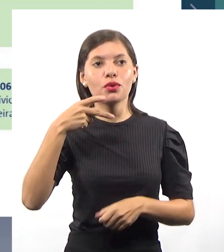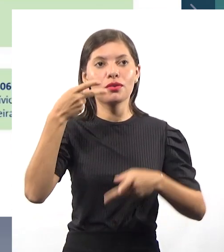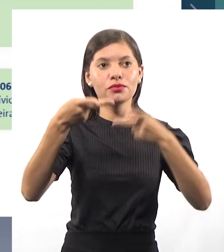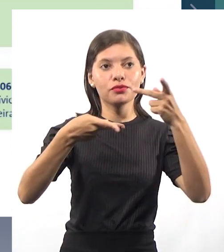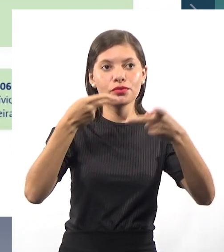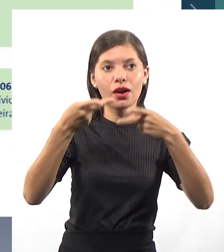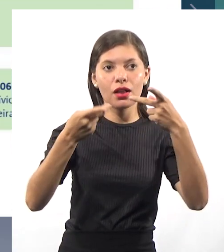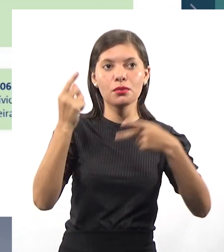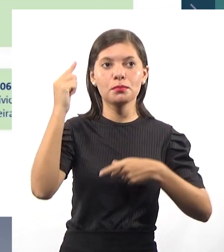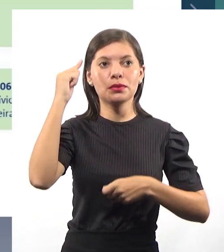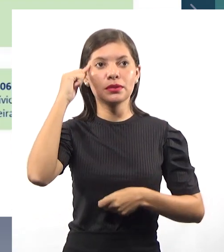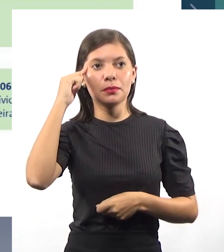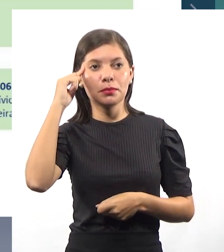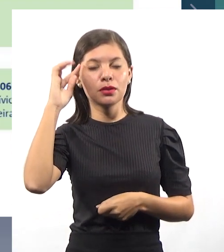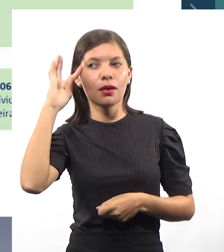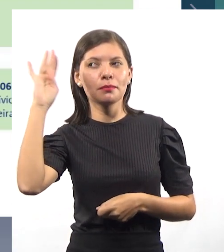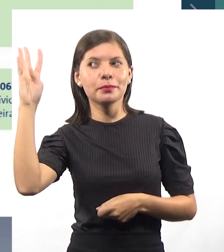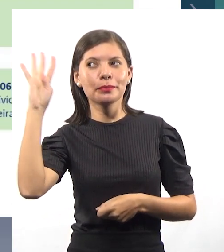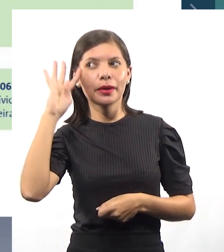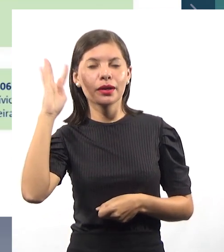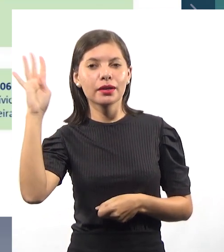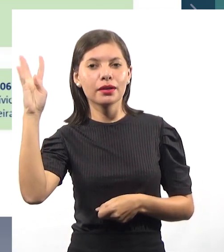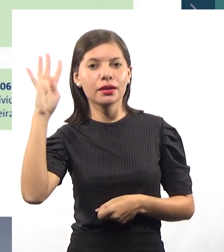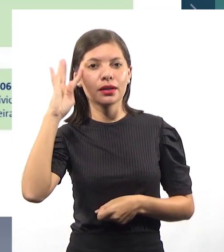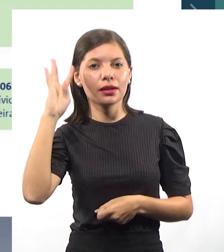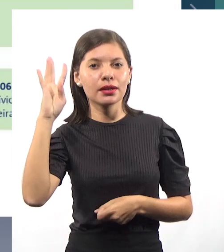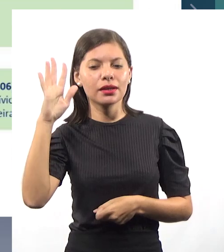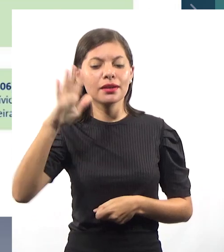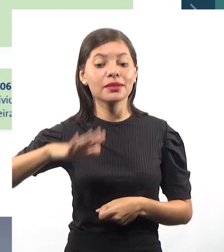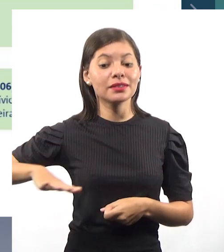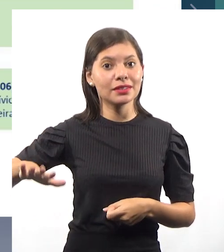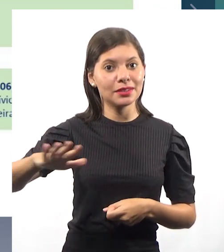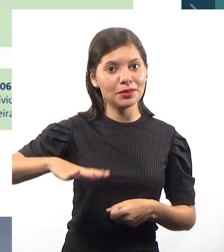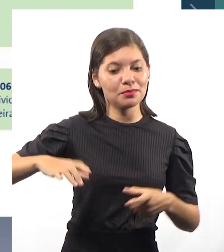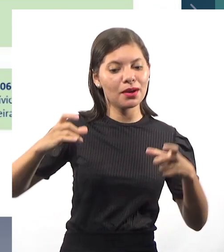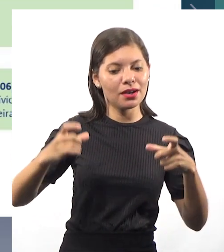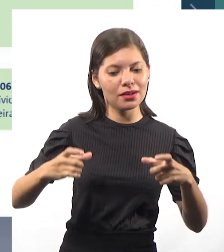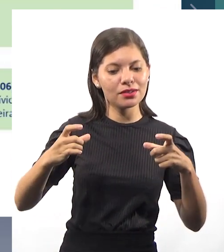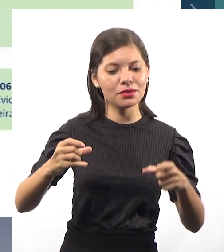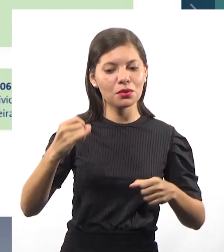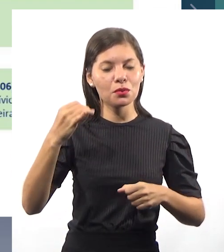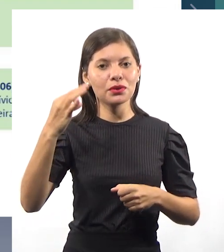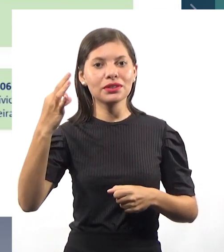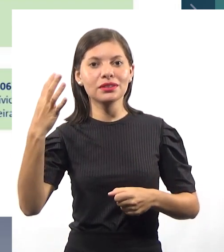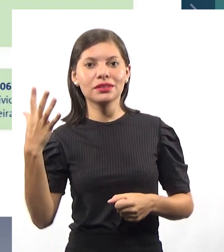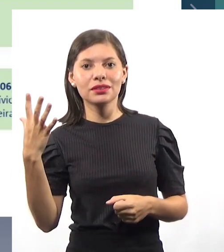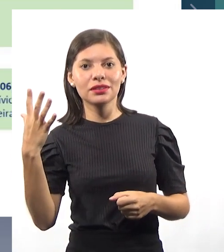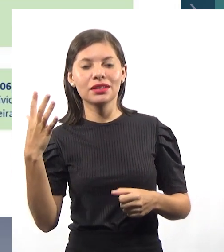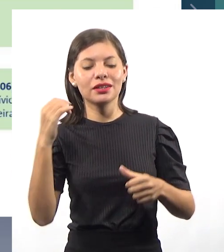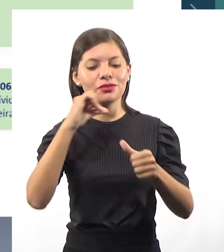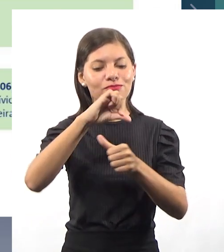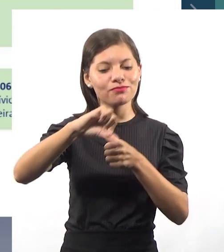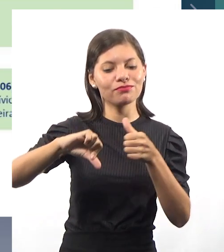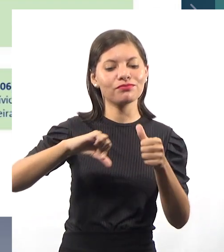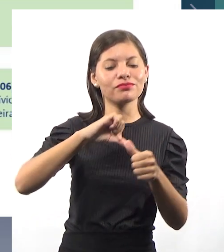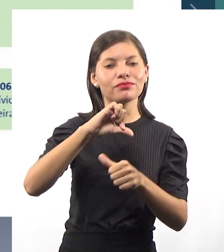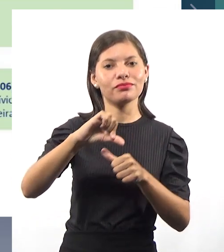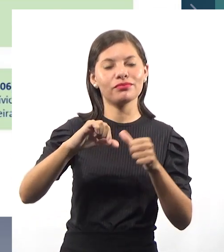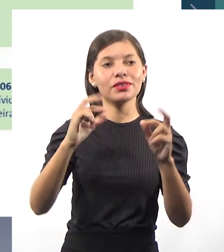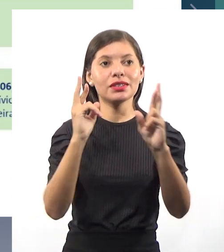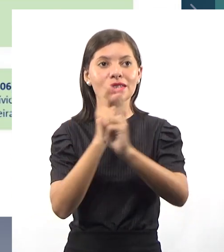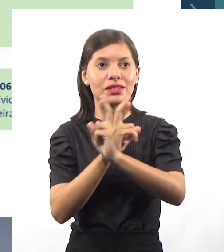a escuta, a fala, o pensamento e a imaginação, e os espaços, tempos, quantidades, relações